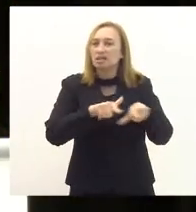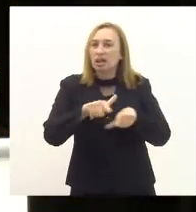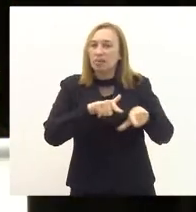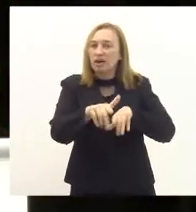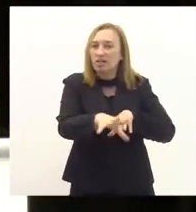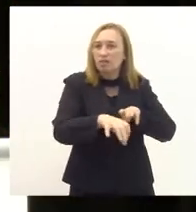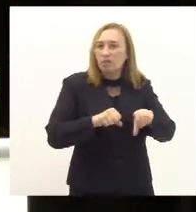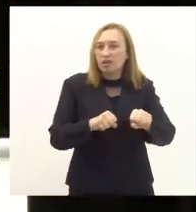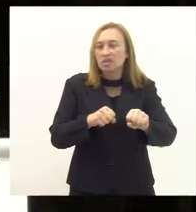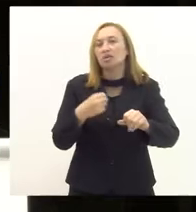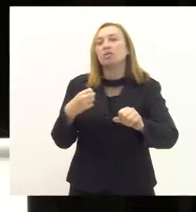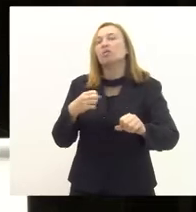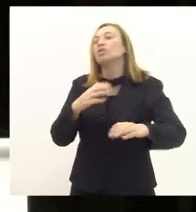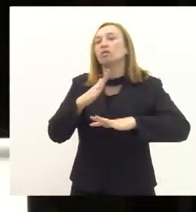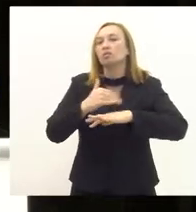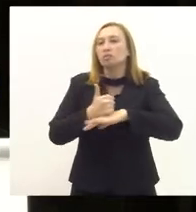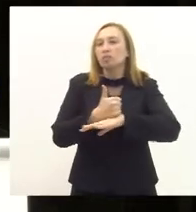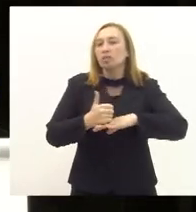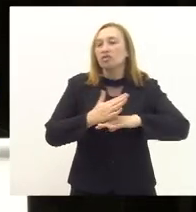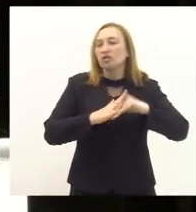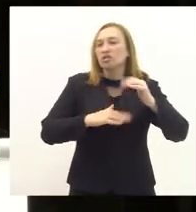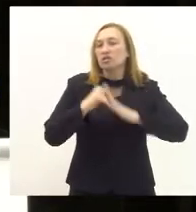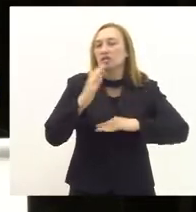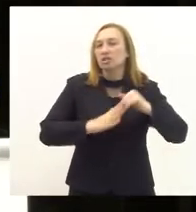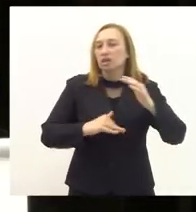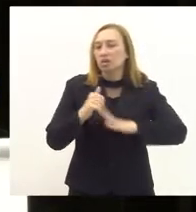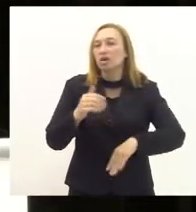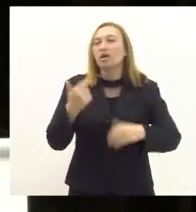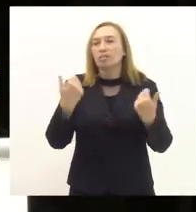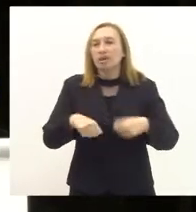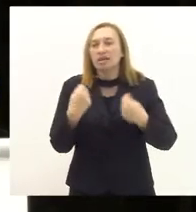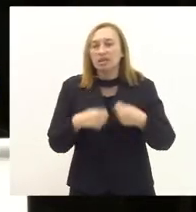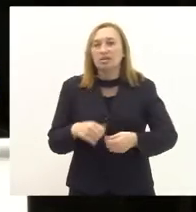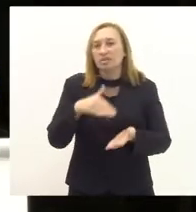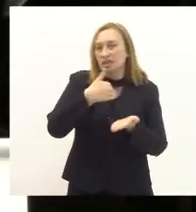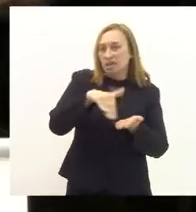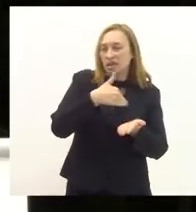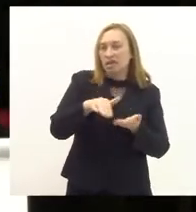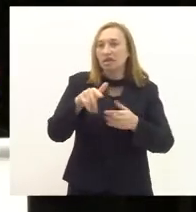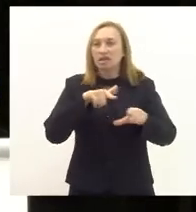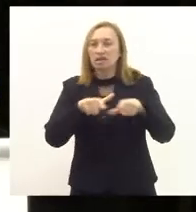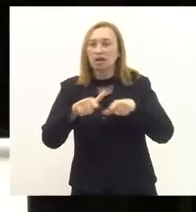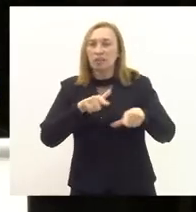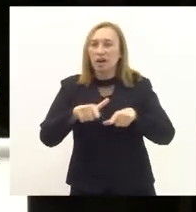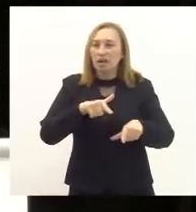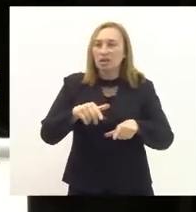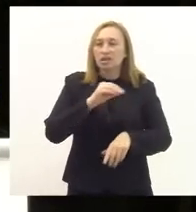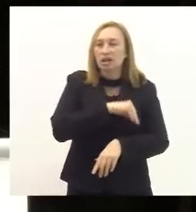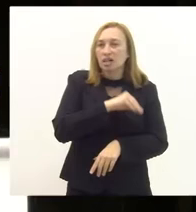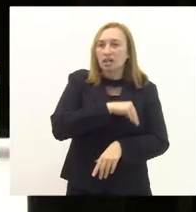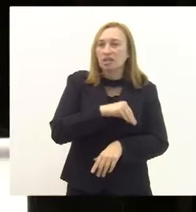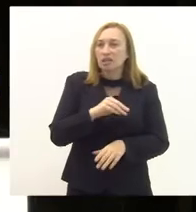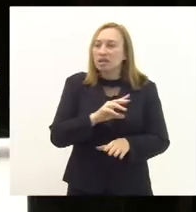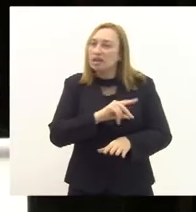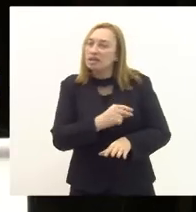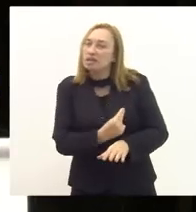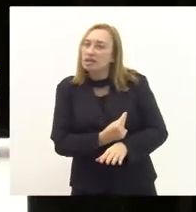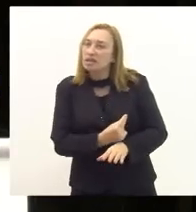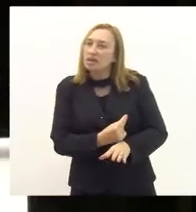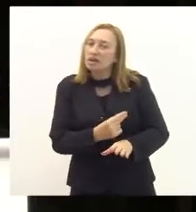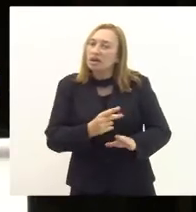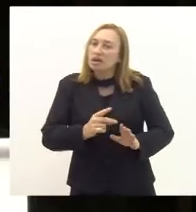formação profissional, para a construção de vagas. Precisamos que a Secretaria de Trabalho e Renda saia da letargia